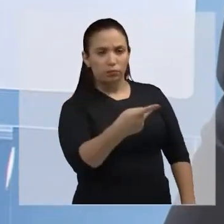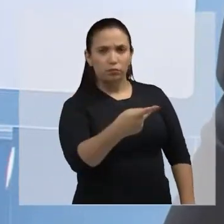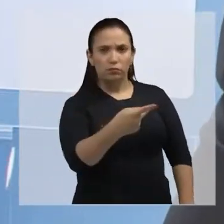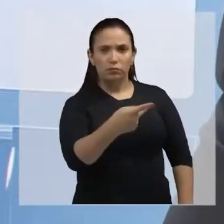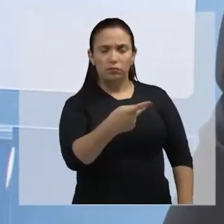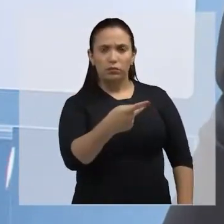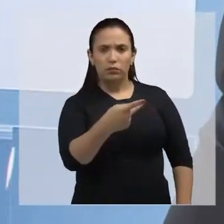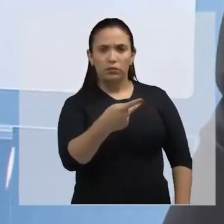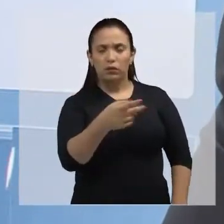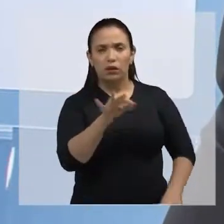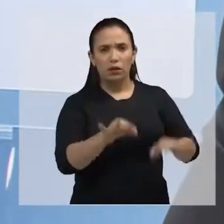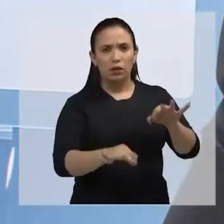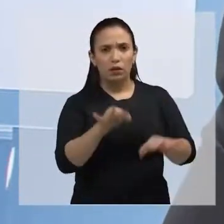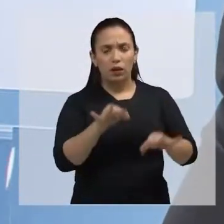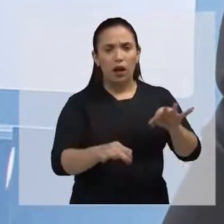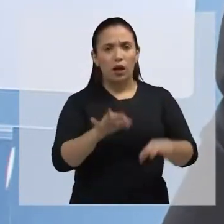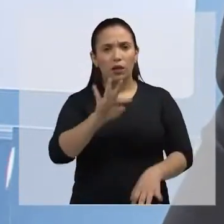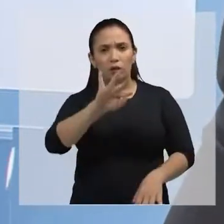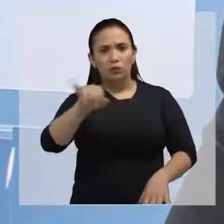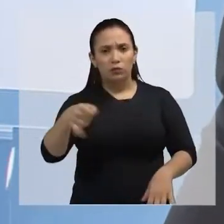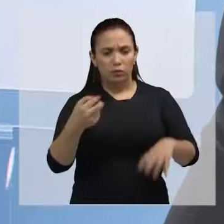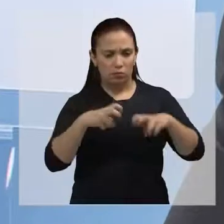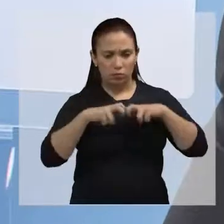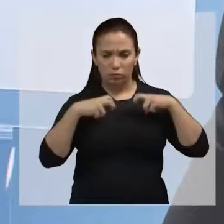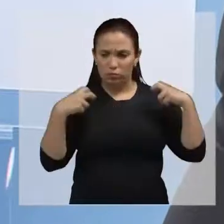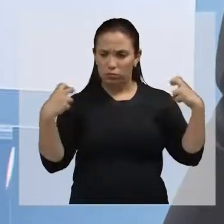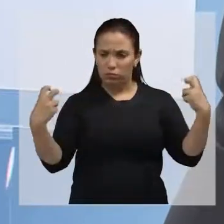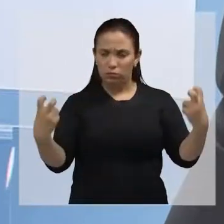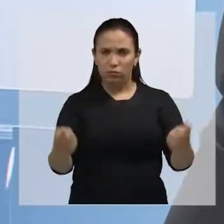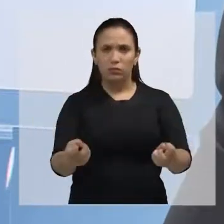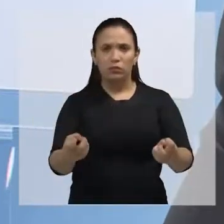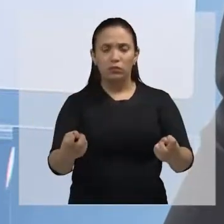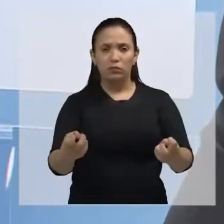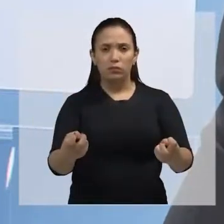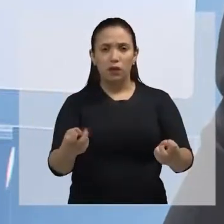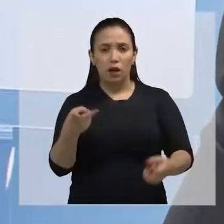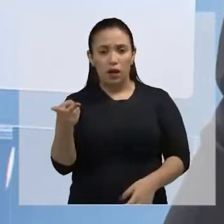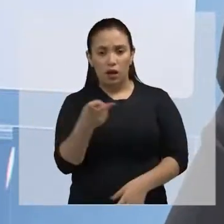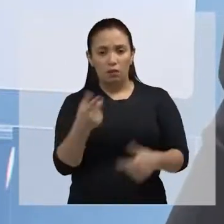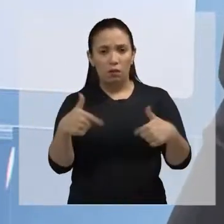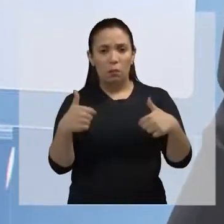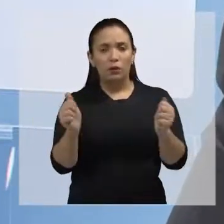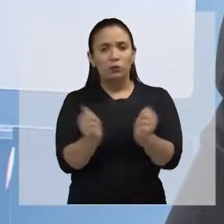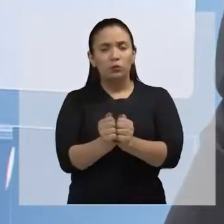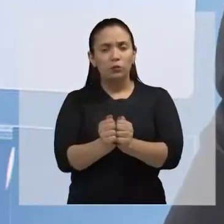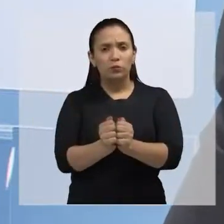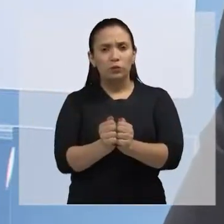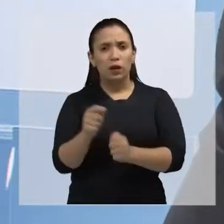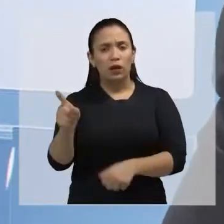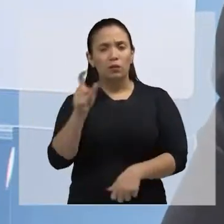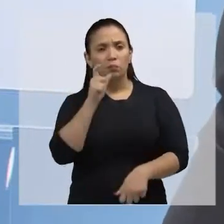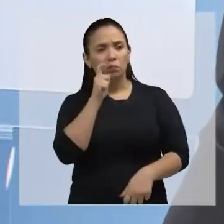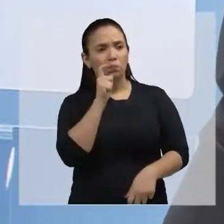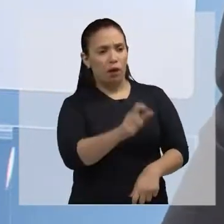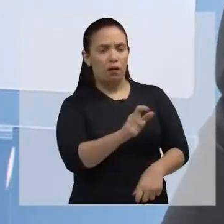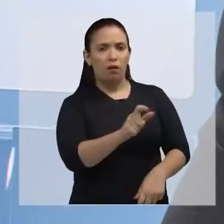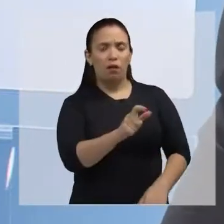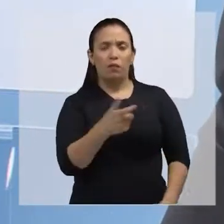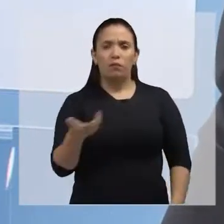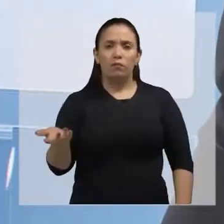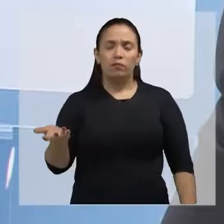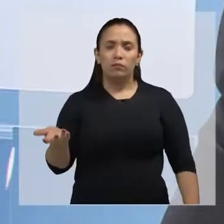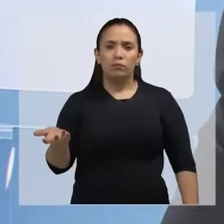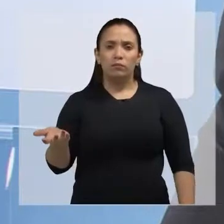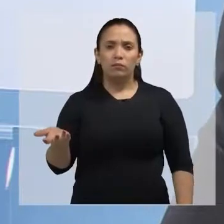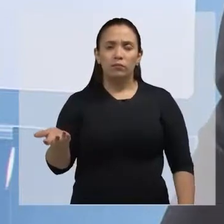Justiça desse país, em relação a um colega dele, eu digo para todos vocês,